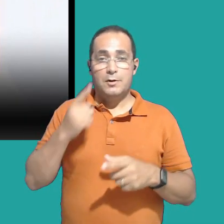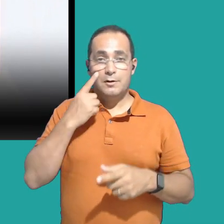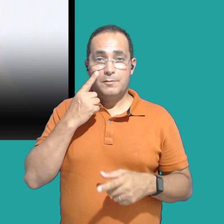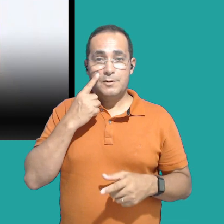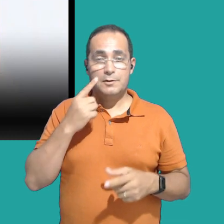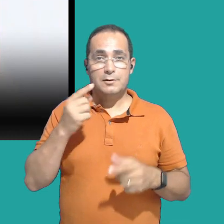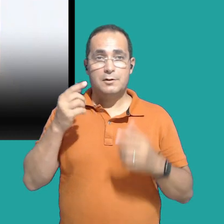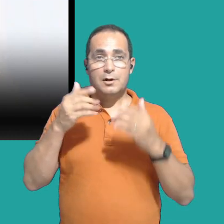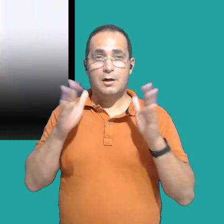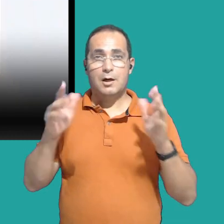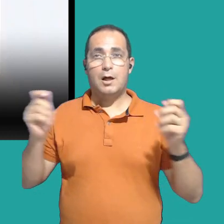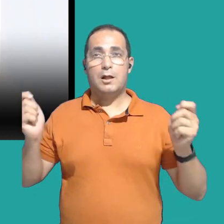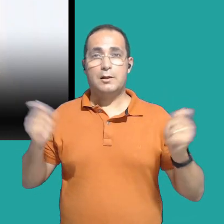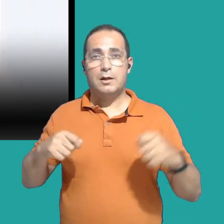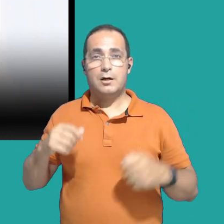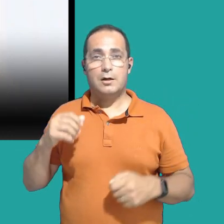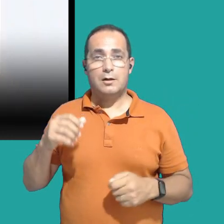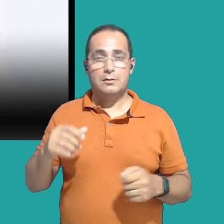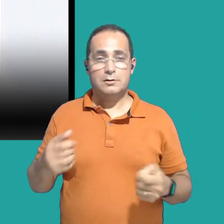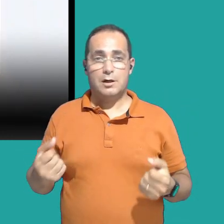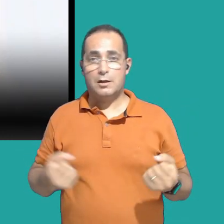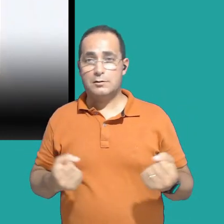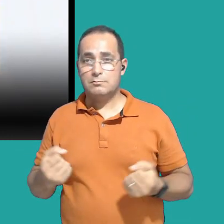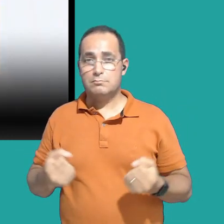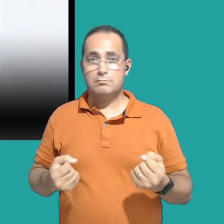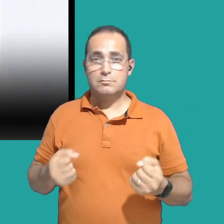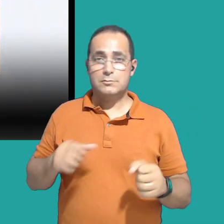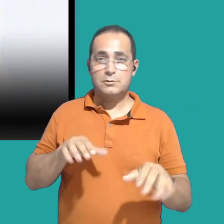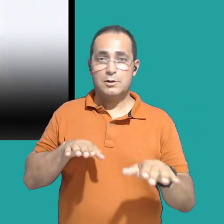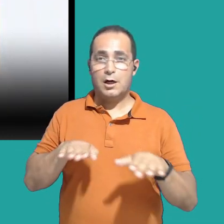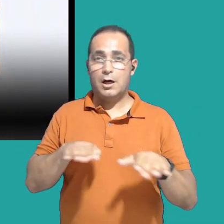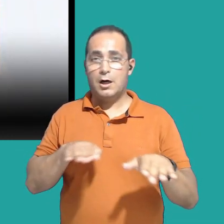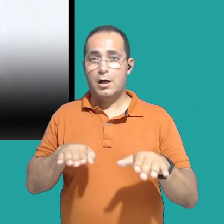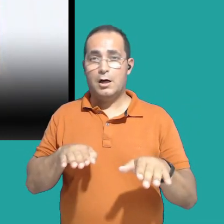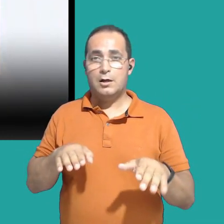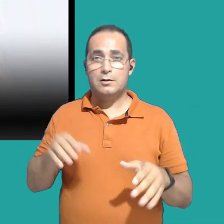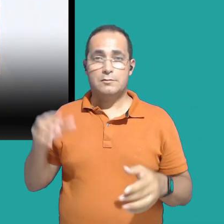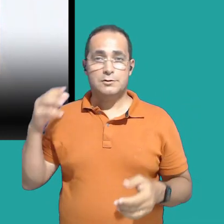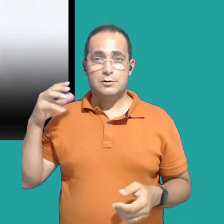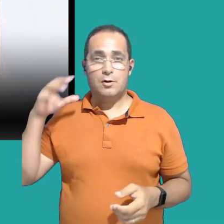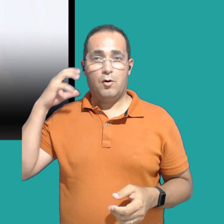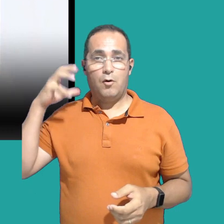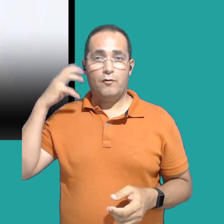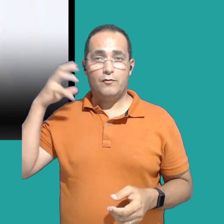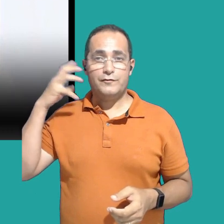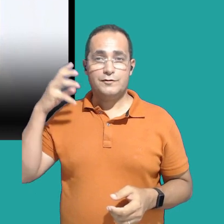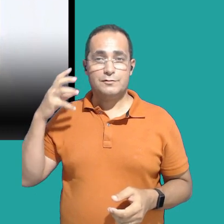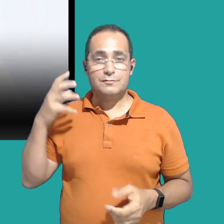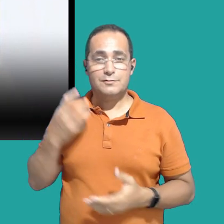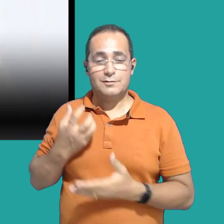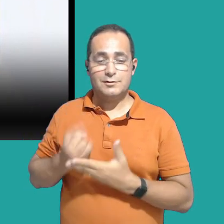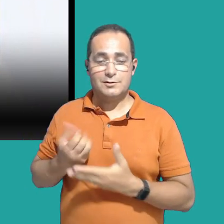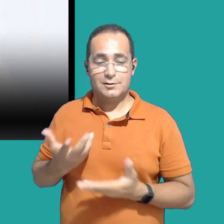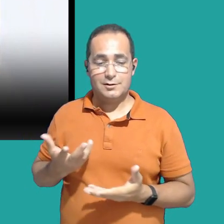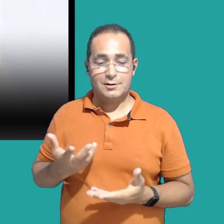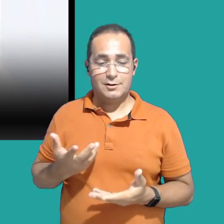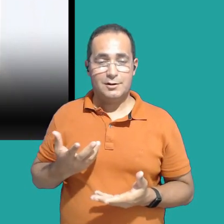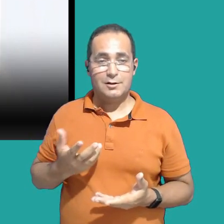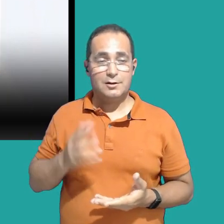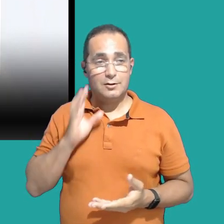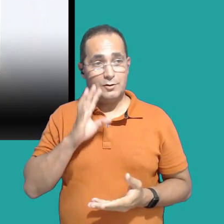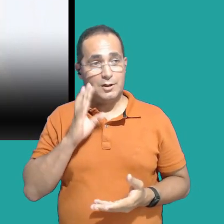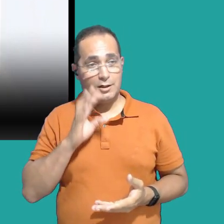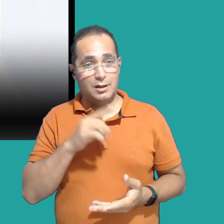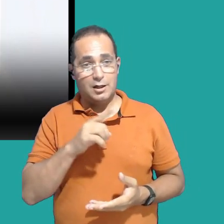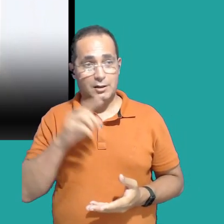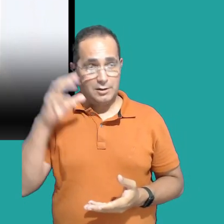procurar mais, porque elas começaram a expandir essa possibilidade. Então, você está ali num trânsito, você vai escutar um podcast. E o que é